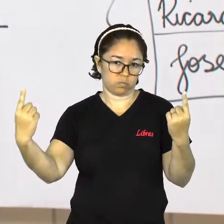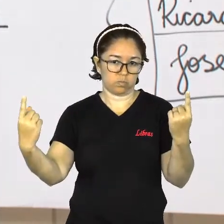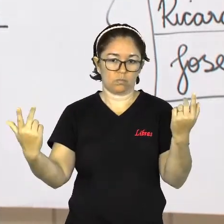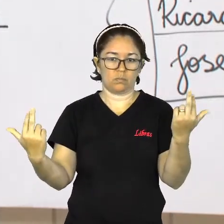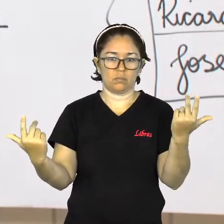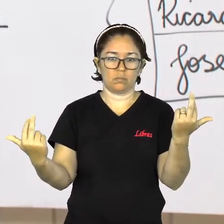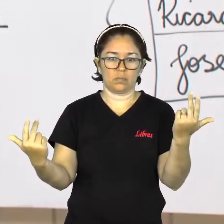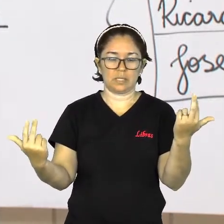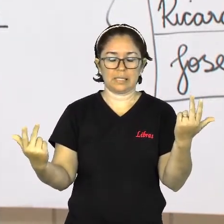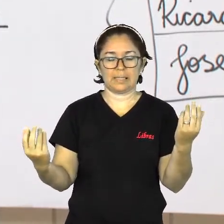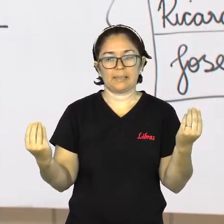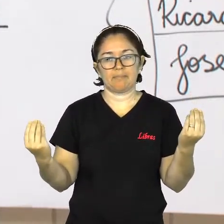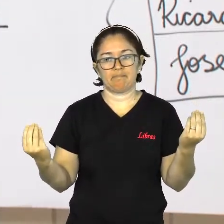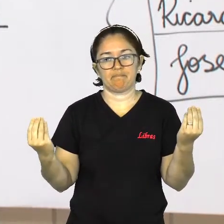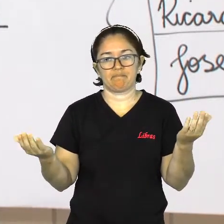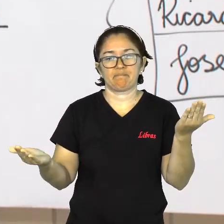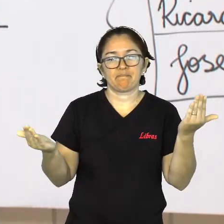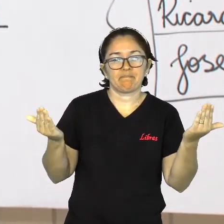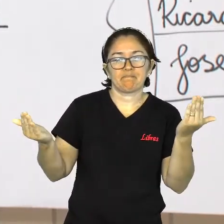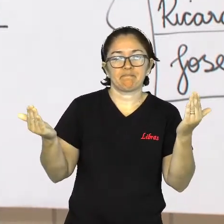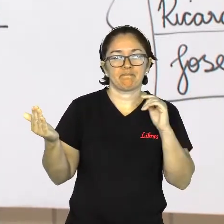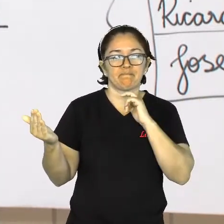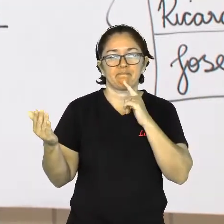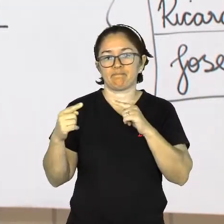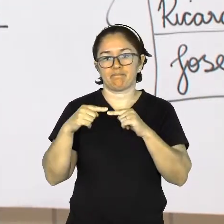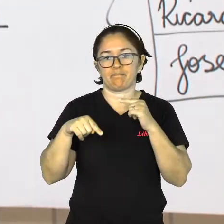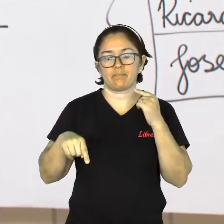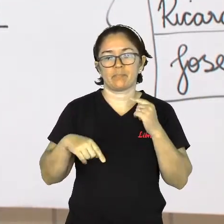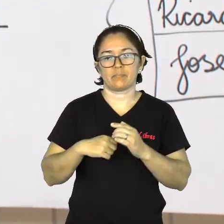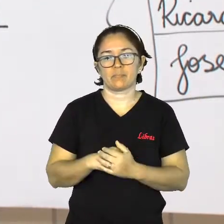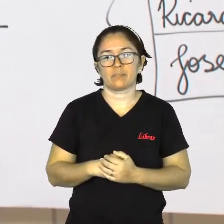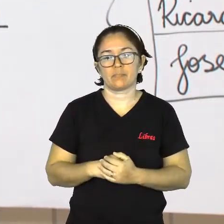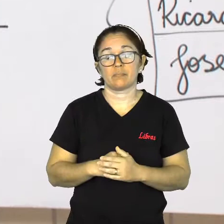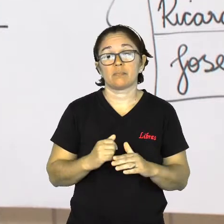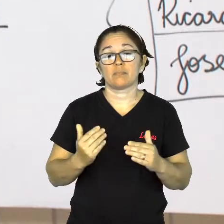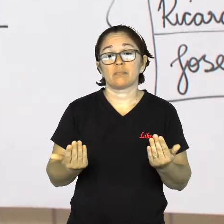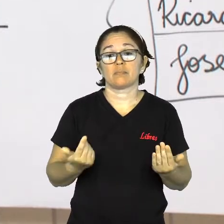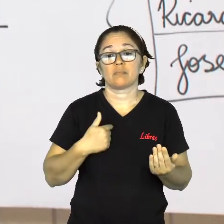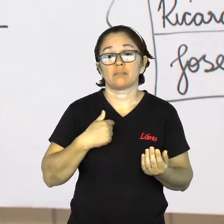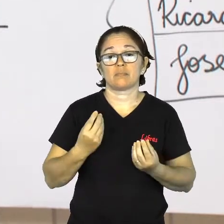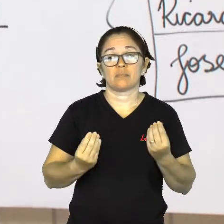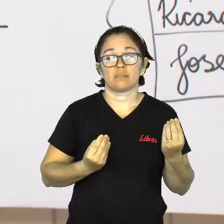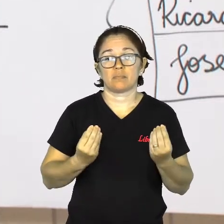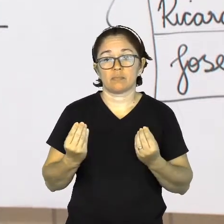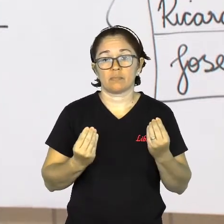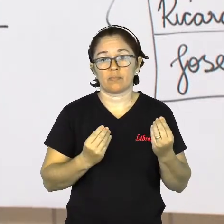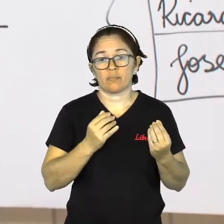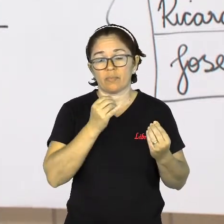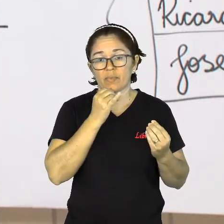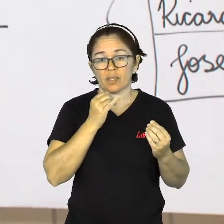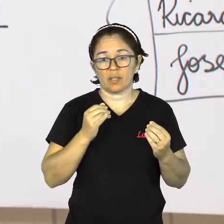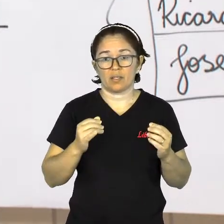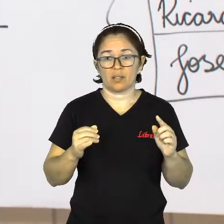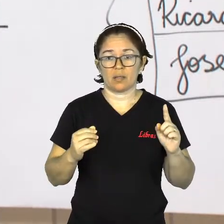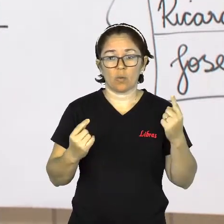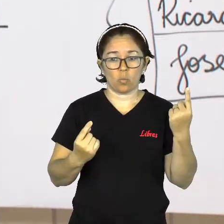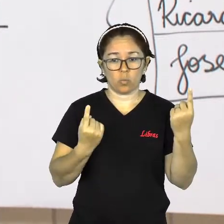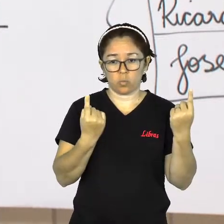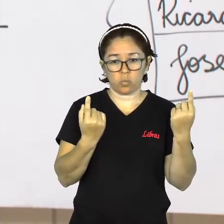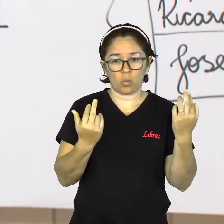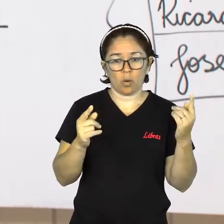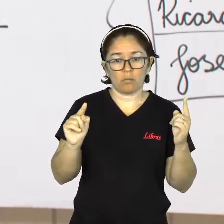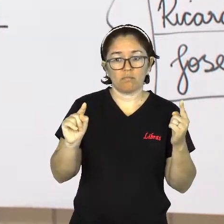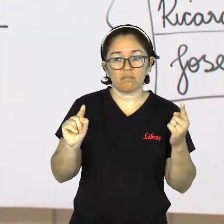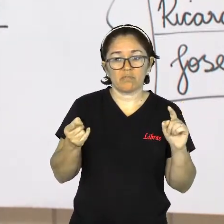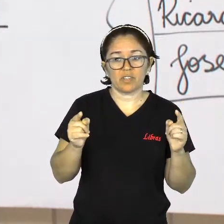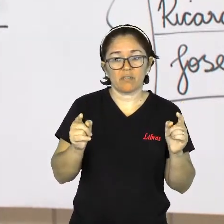igual, então não dá para eu comparar, não tem como. Então, agora, se as duas são iguais, eu vou passar para a parte decimal. Aqui eu